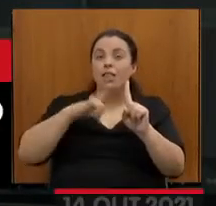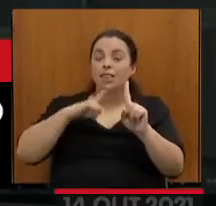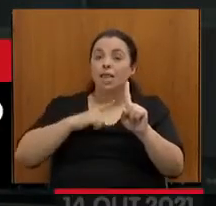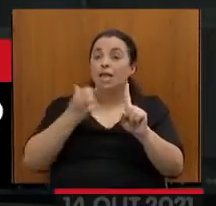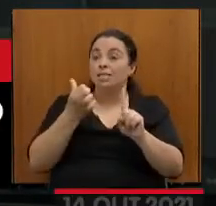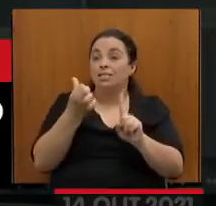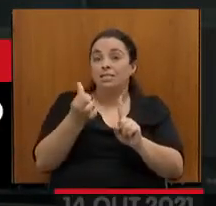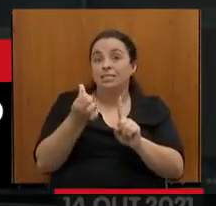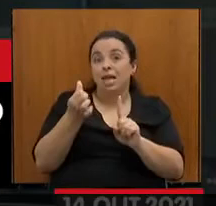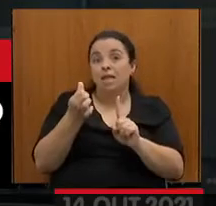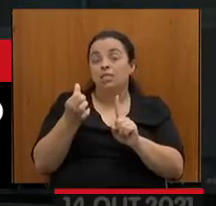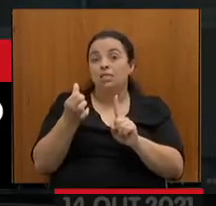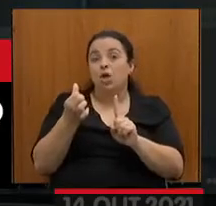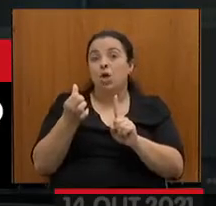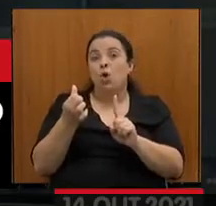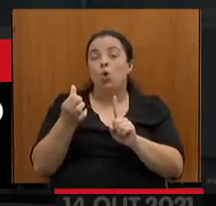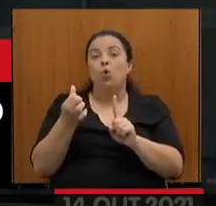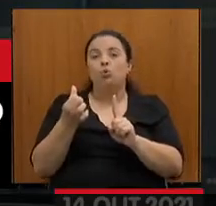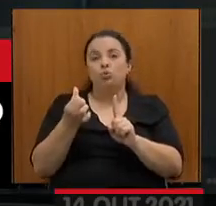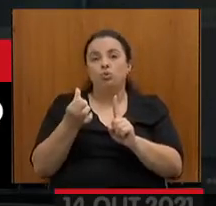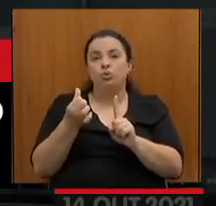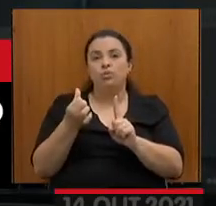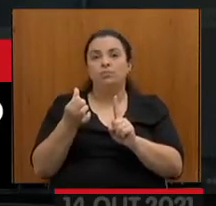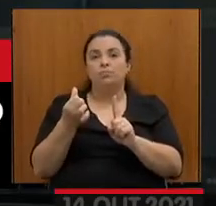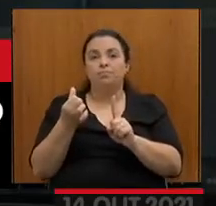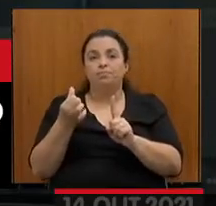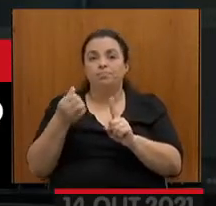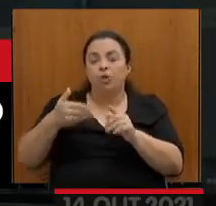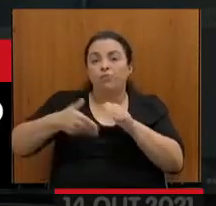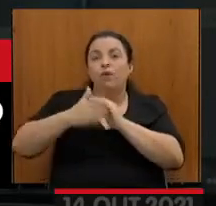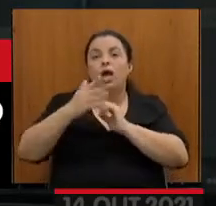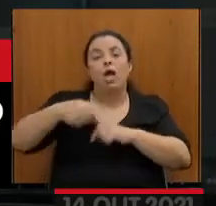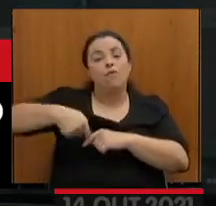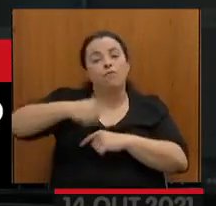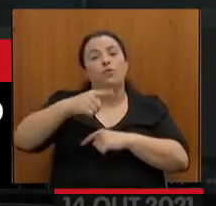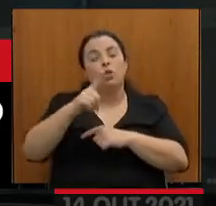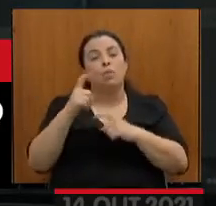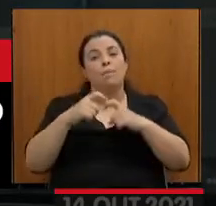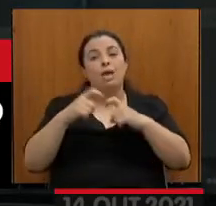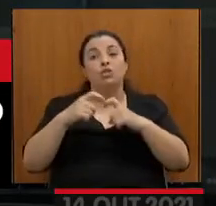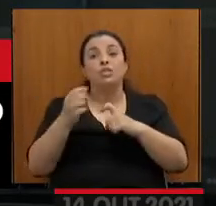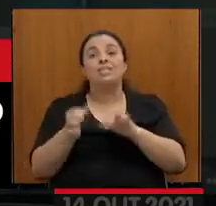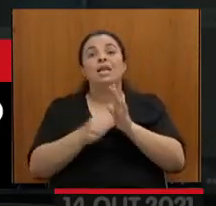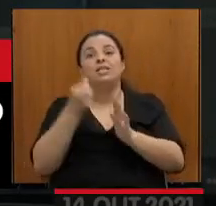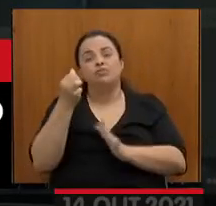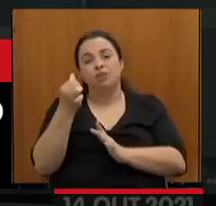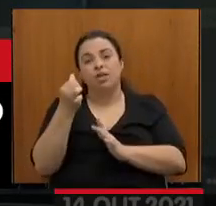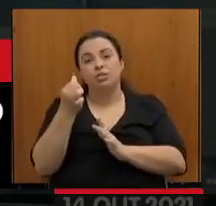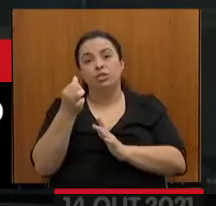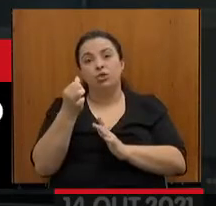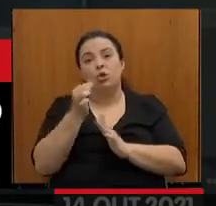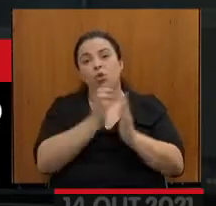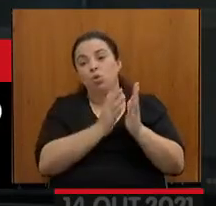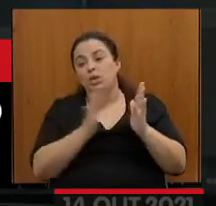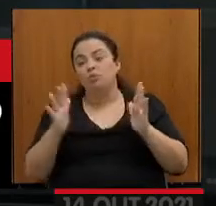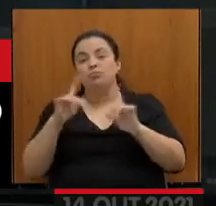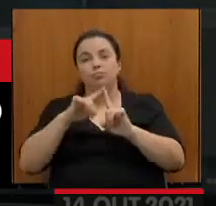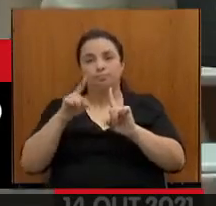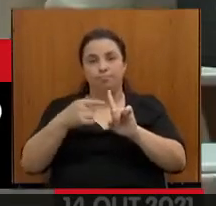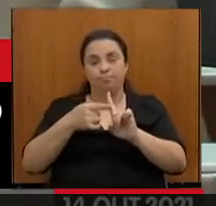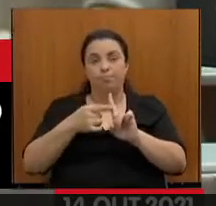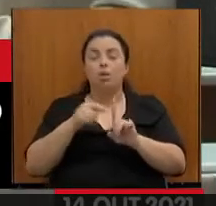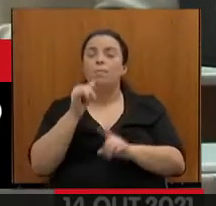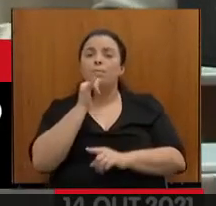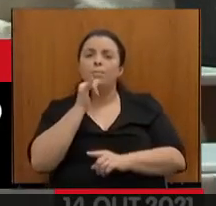de gestação. E nós todos sabemos por que que isso é importante, porque várias doenças que afetam as grávidas, como a pré-eclâmpsia,